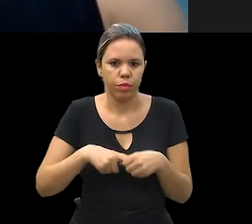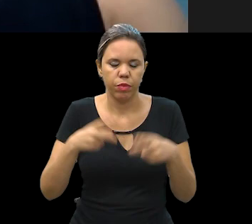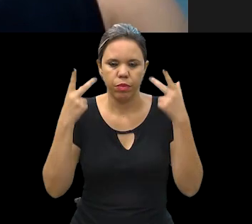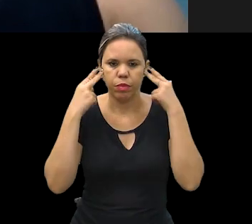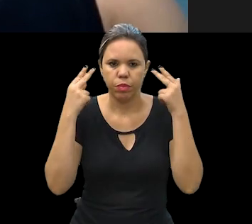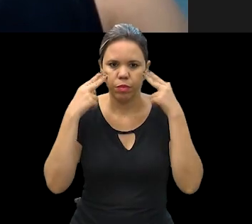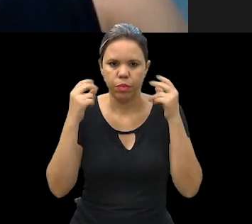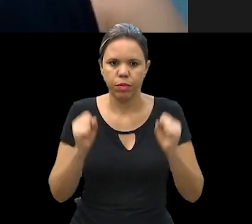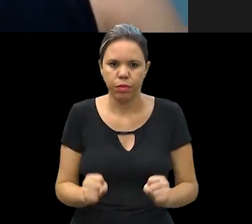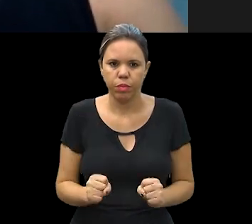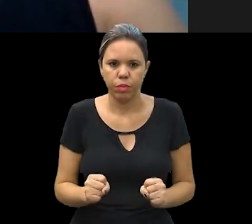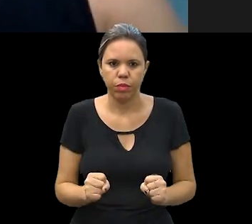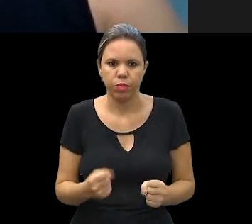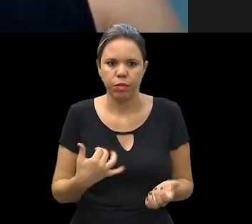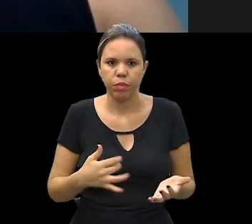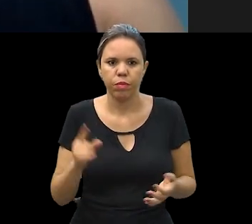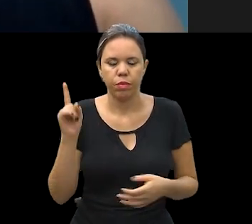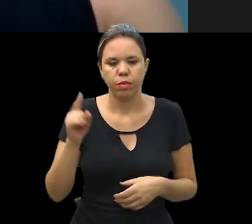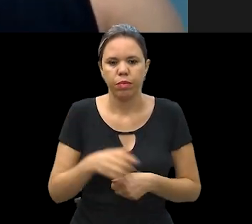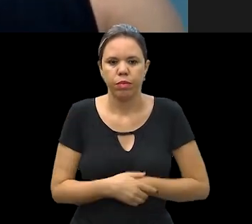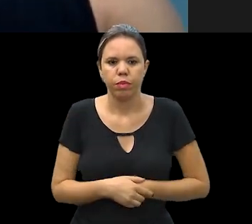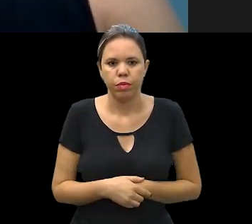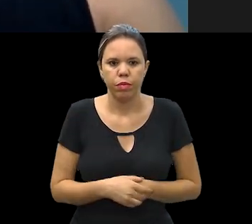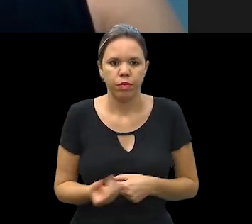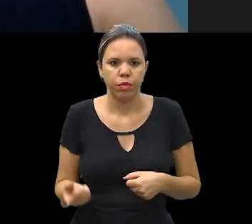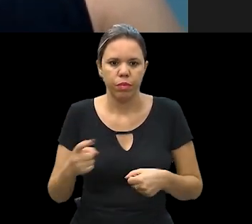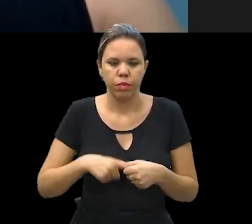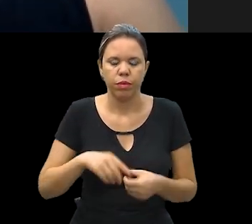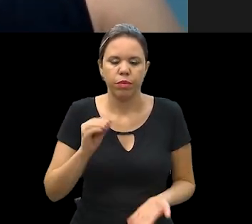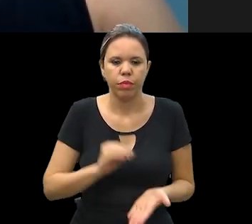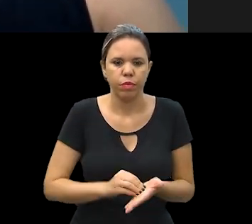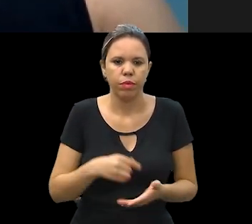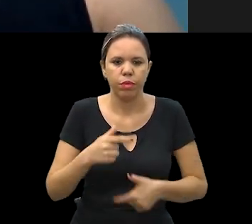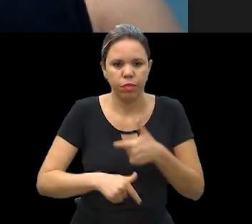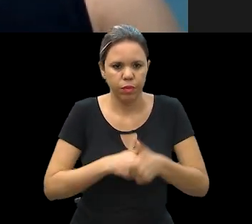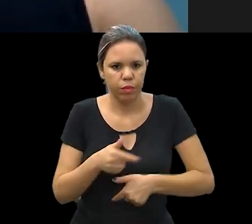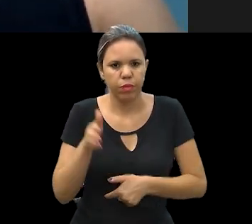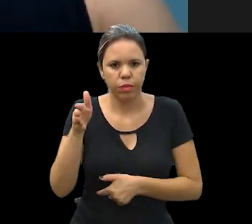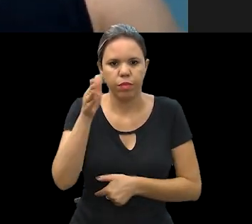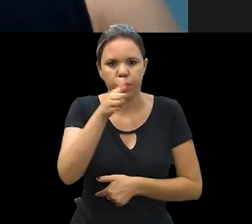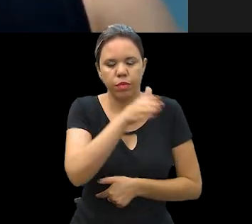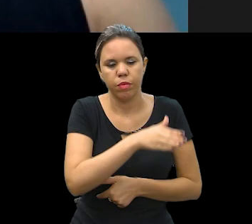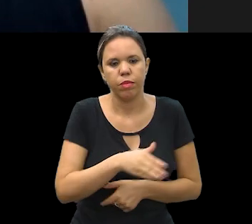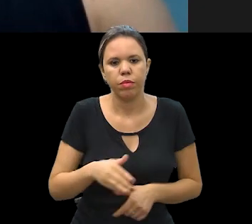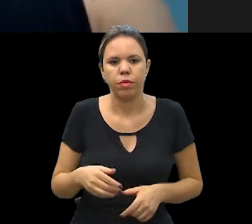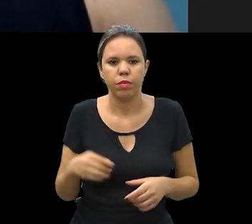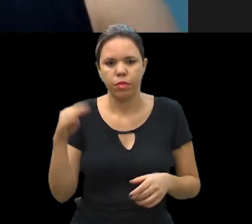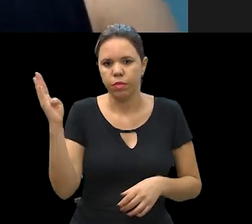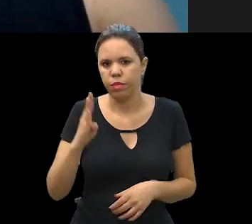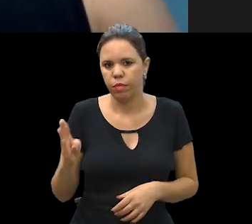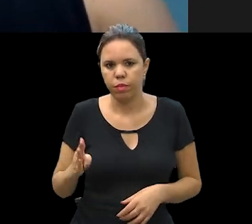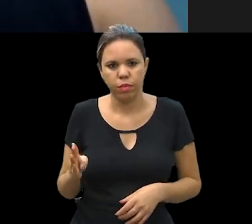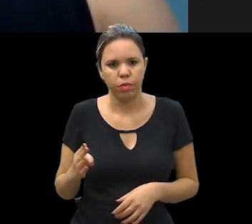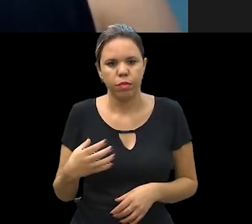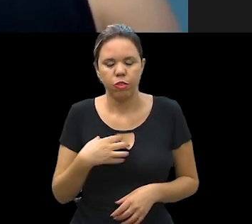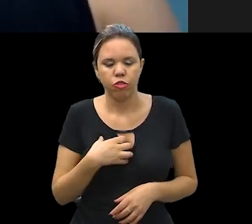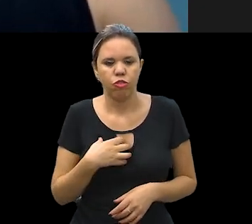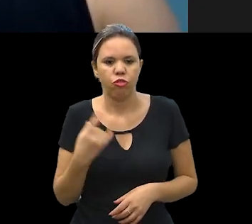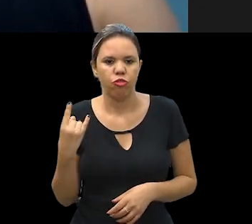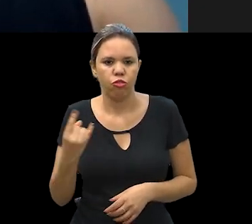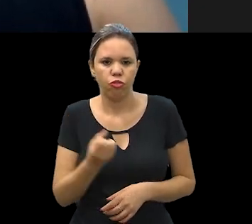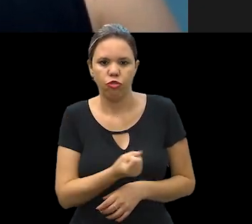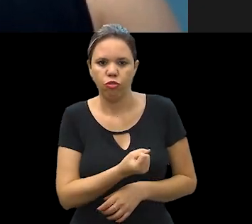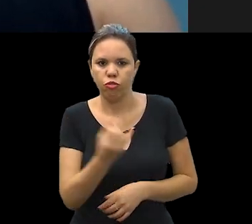um pouco ao normal para a gente poder tocar lá, né? E retomar a nossa agenda, né? A gente fala que é a banda mais ativa do Brasil, do nosso